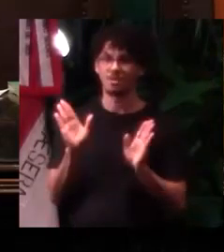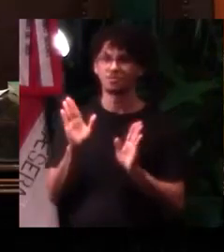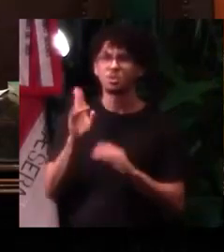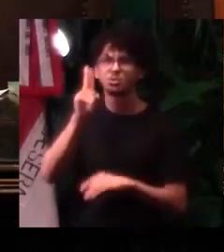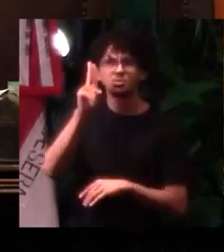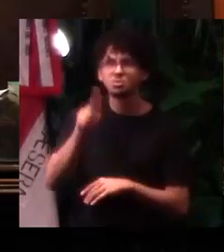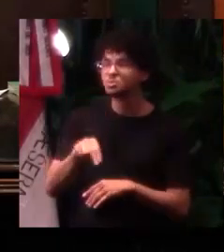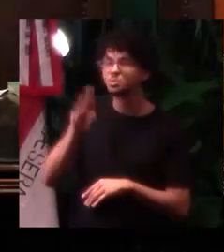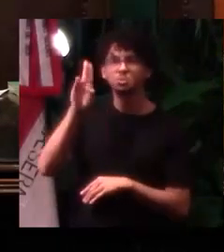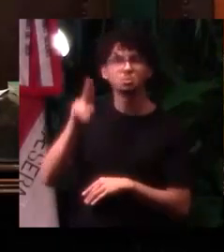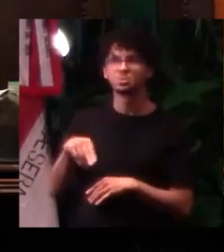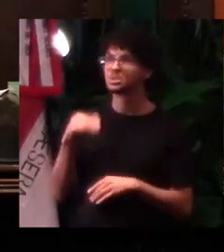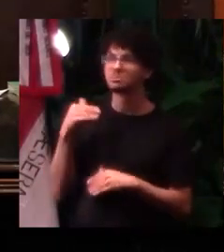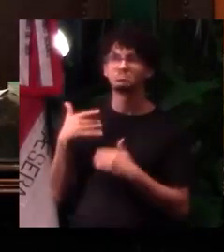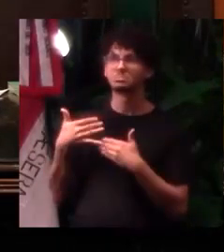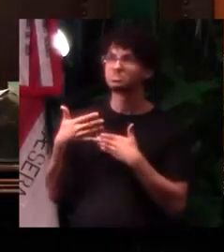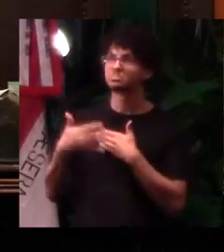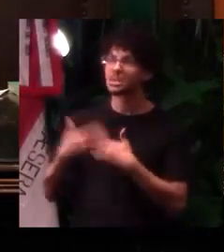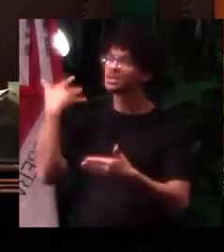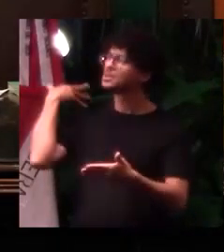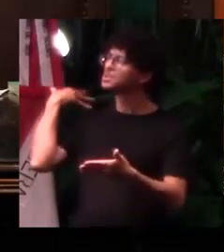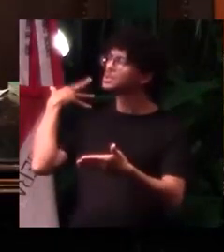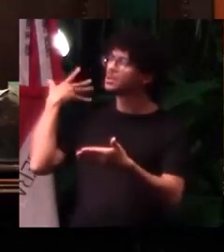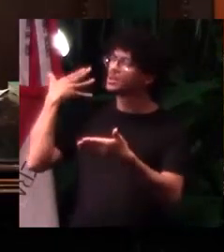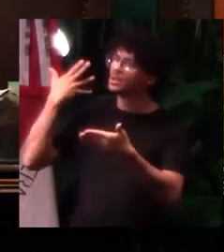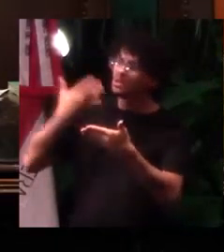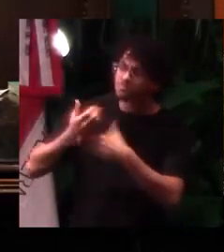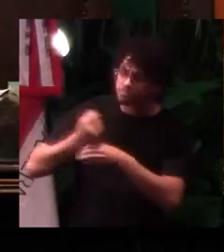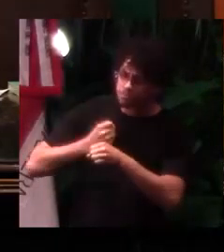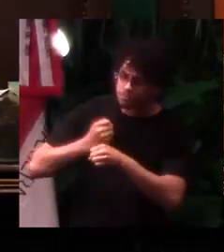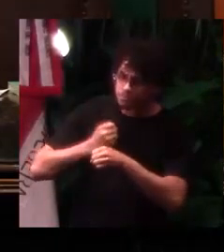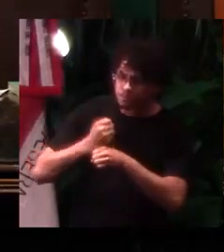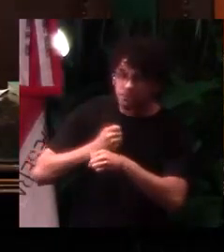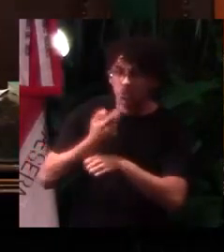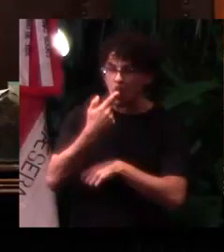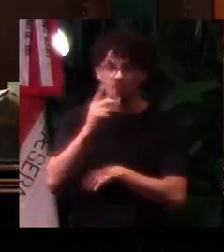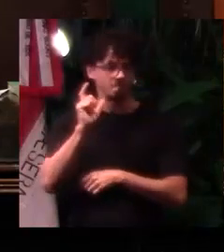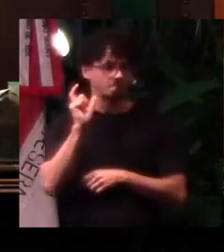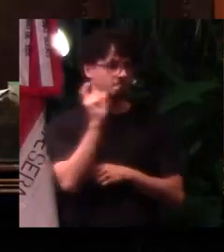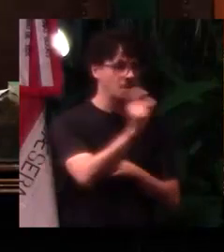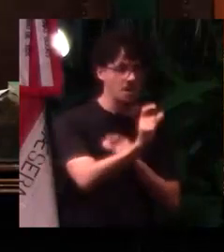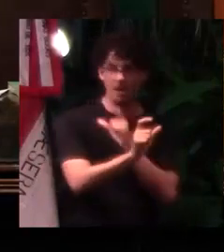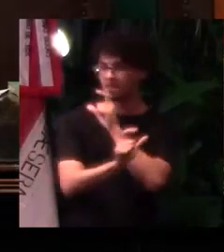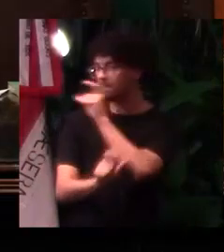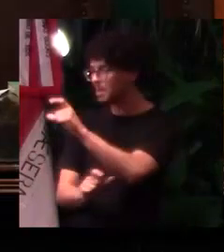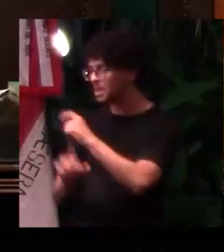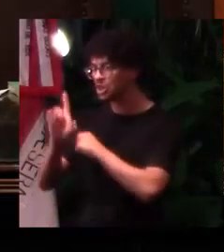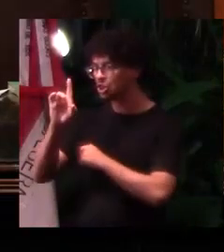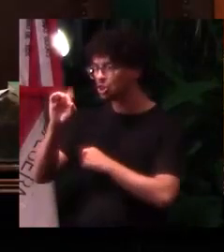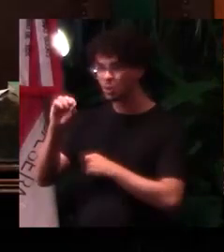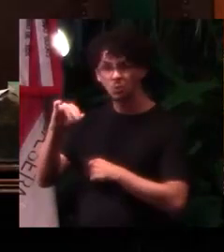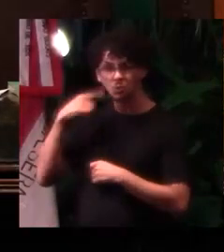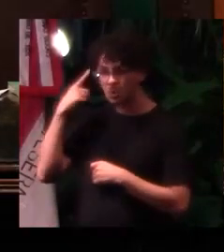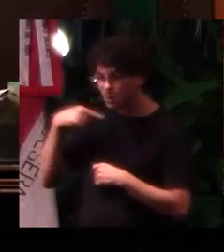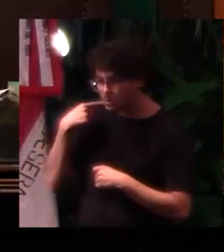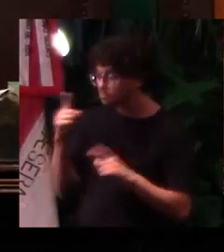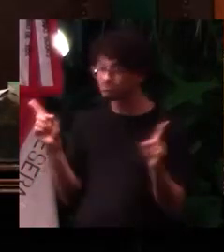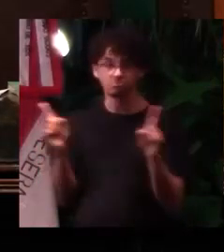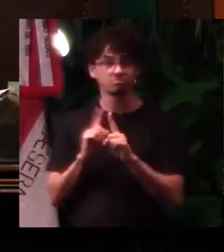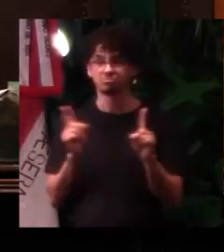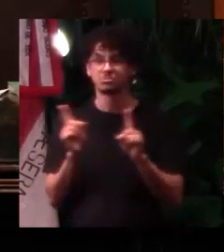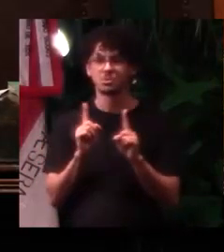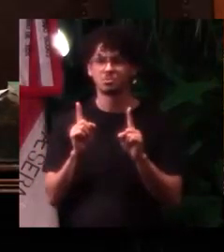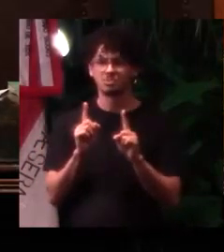falou. Os anos todos não se condenava ninguém de doido. Ninguém é doido. Ou então